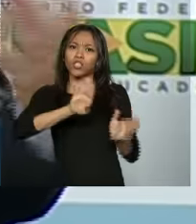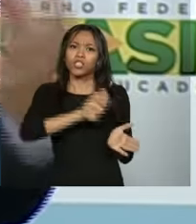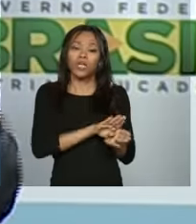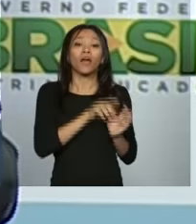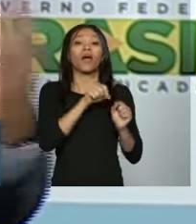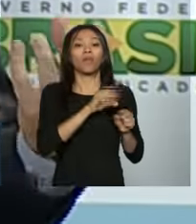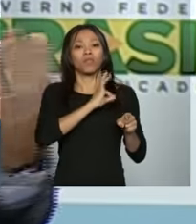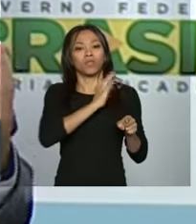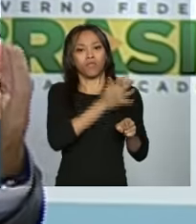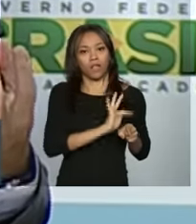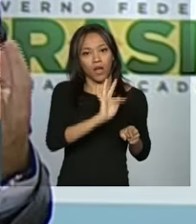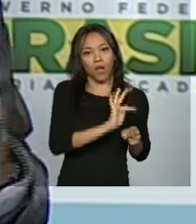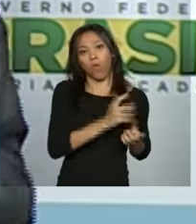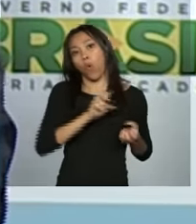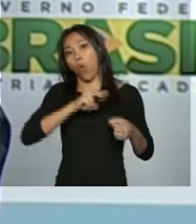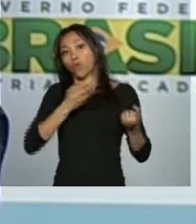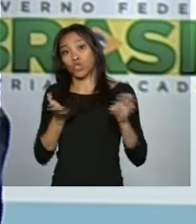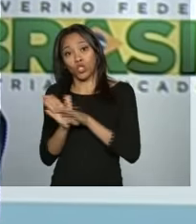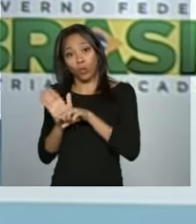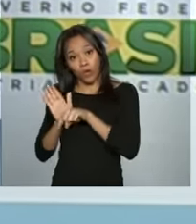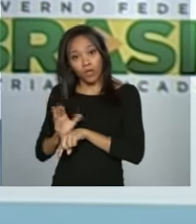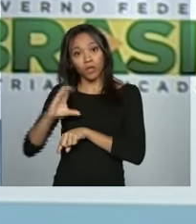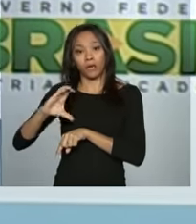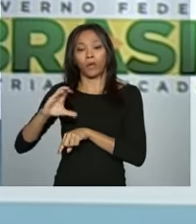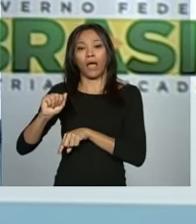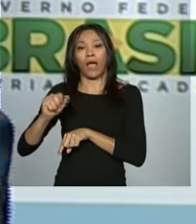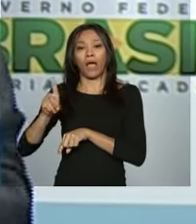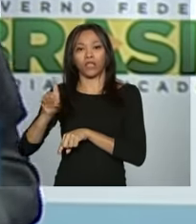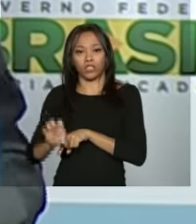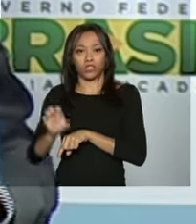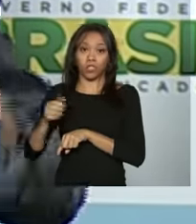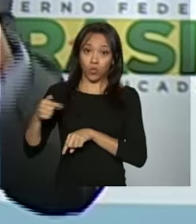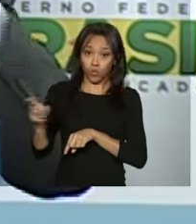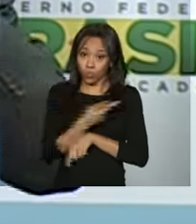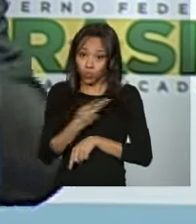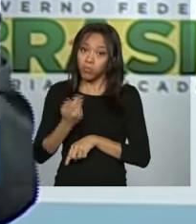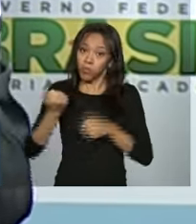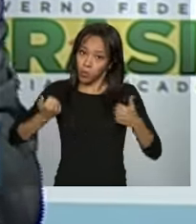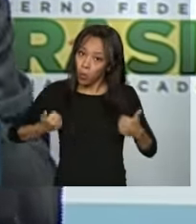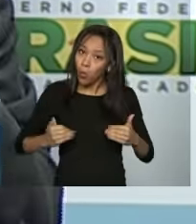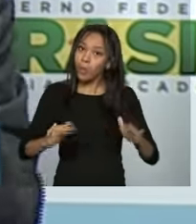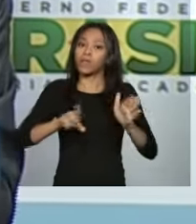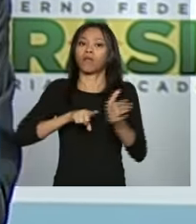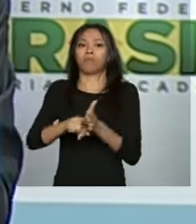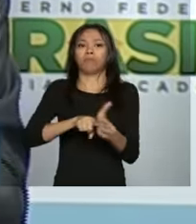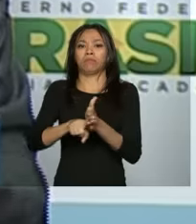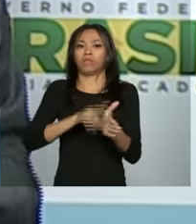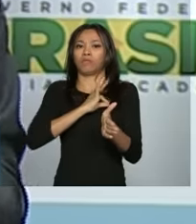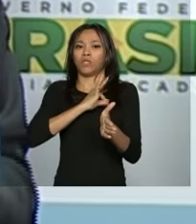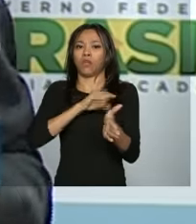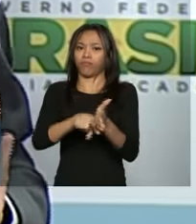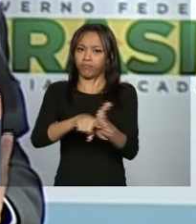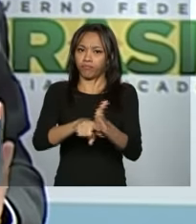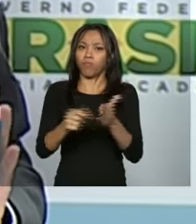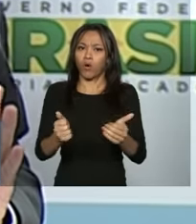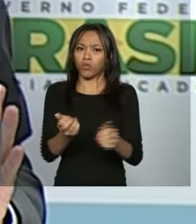c cada órgão na sua competência deu continuidade ao processo investigatório mas nós delimitamos porque senão nós teríamos